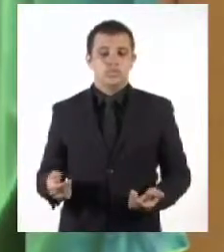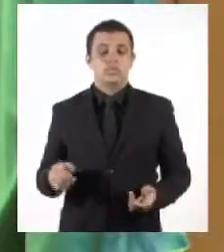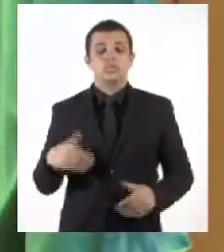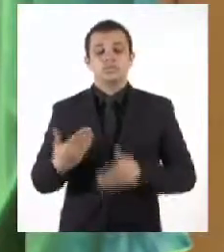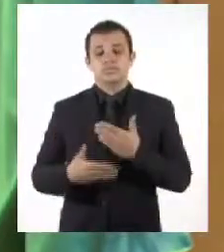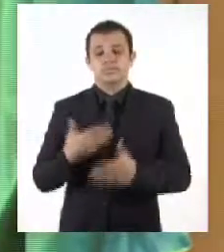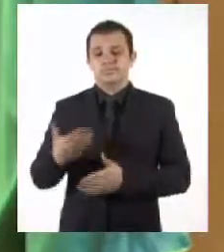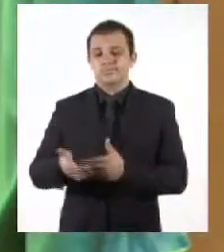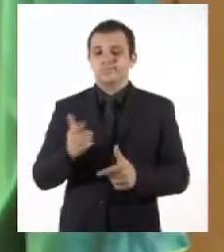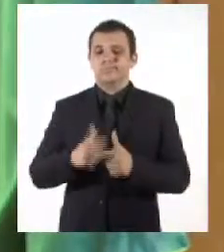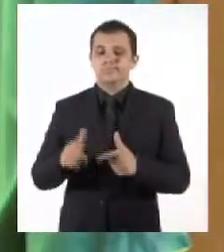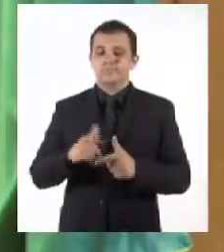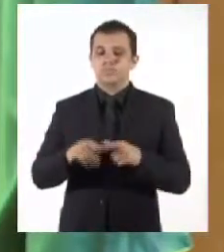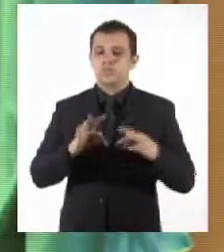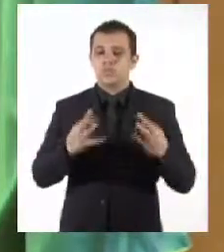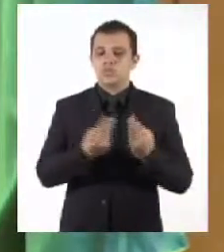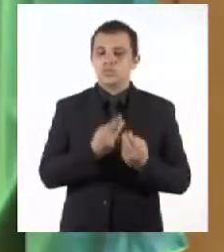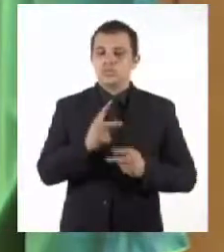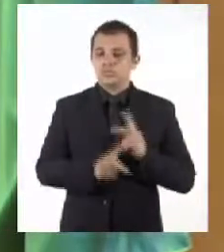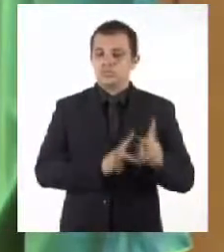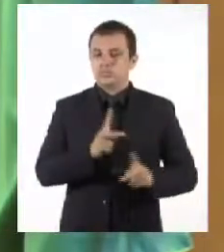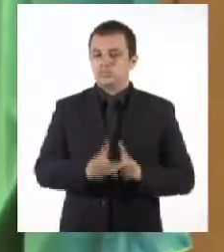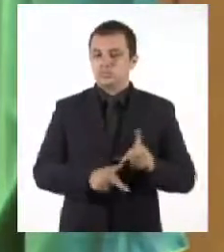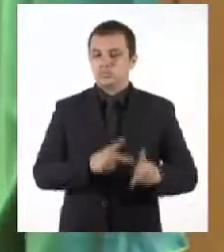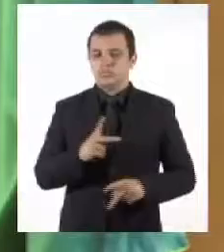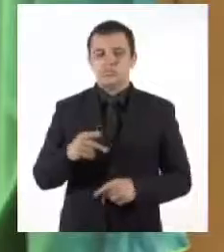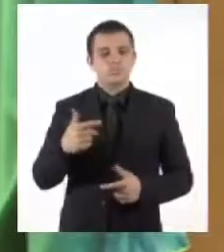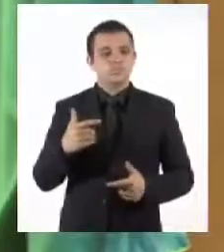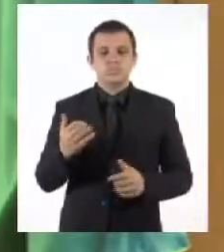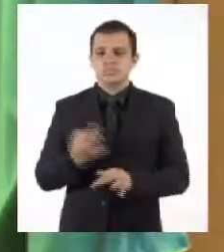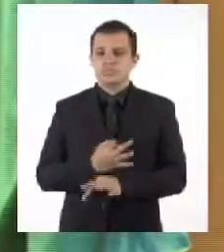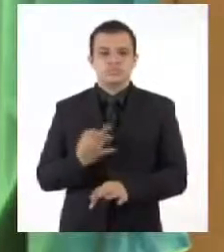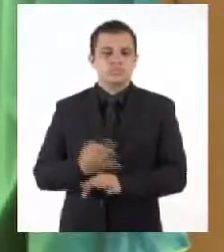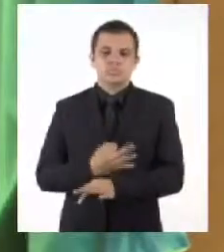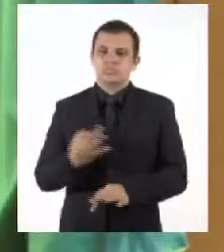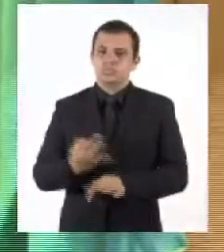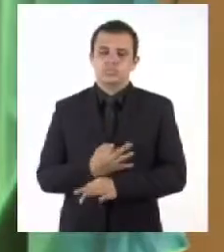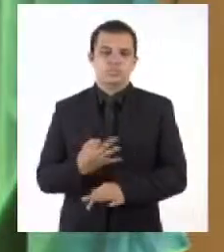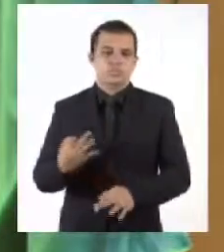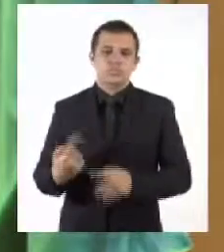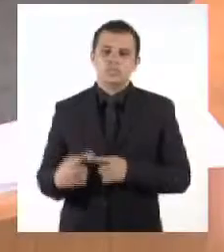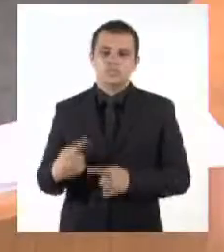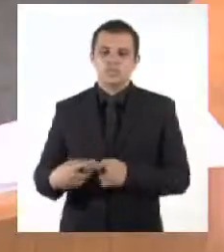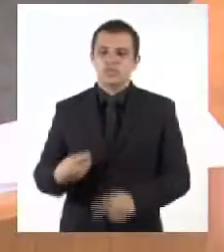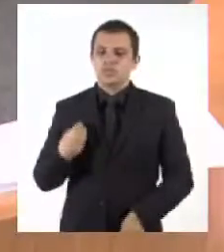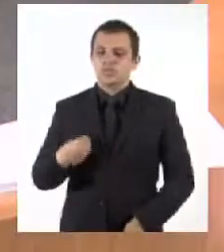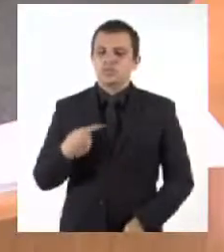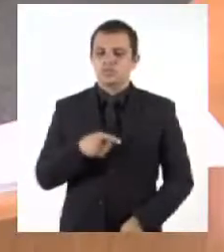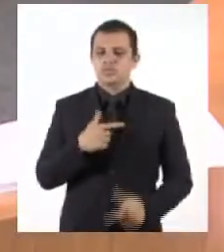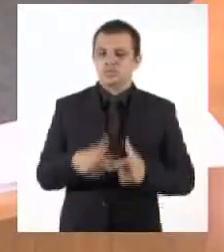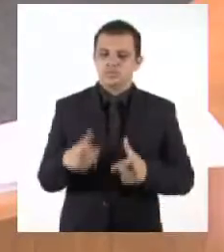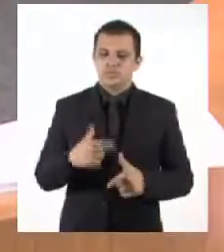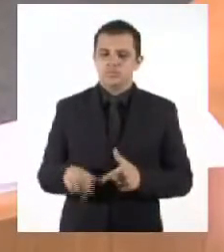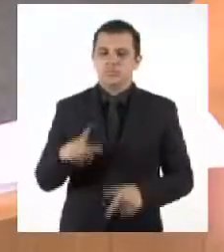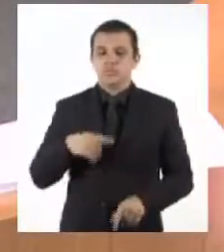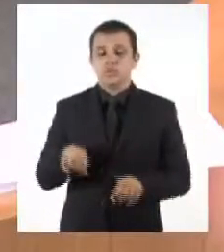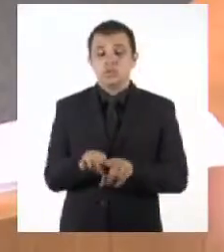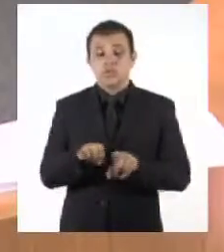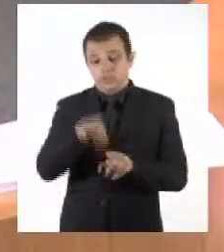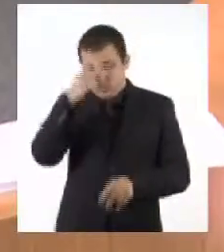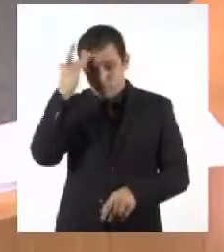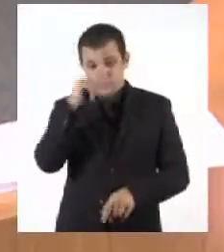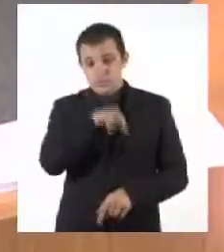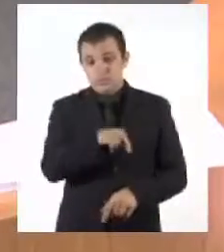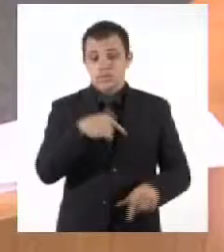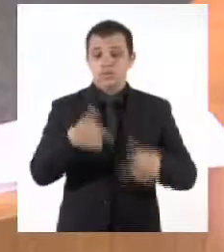prejudica a população inteira que não aguenta mais conviver com essa situação. Imagina também os trabalhadores que ali